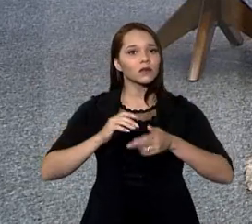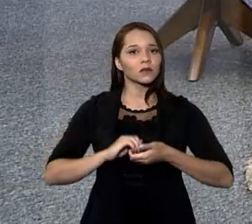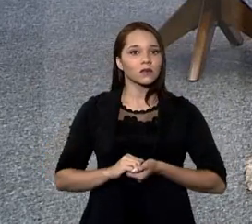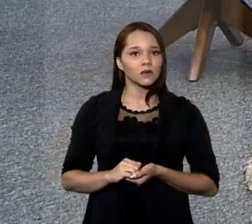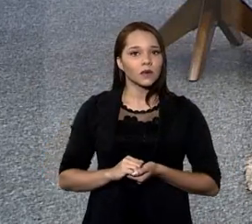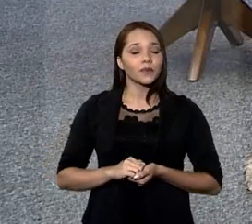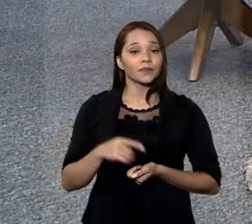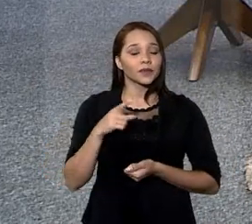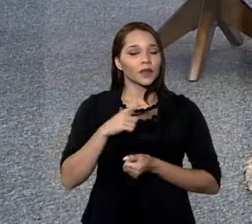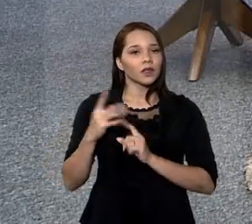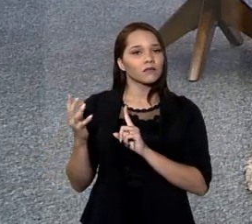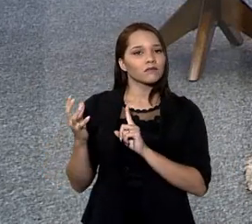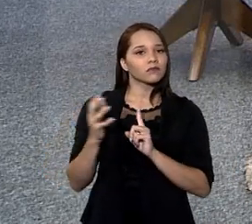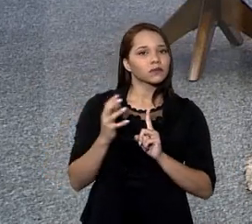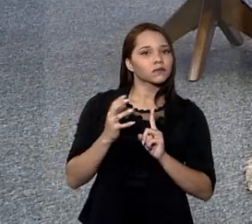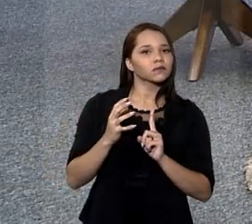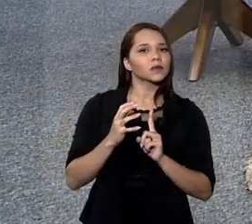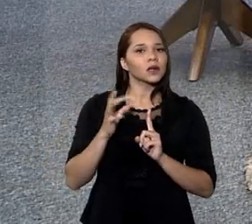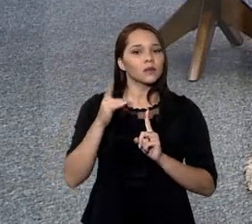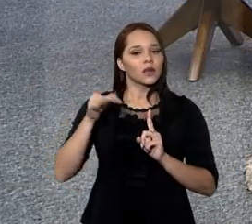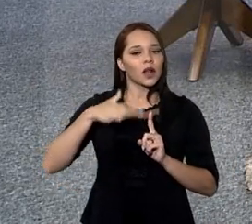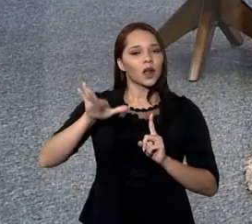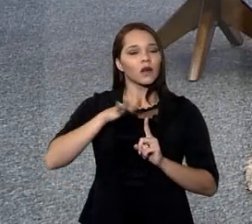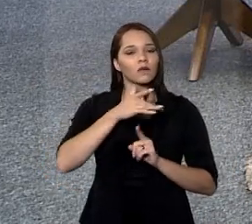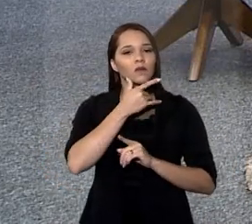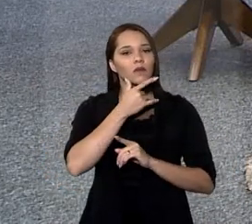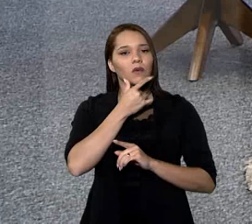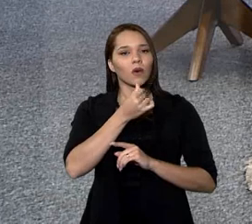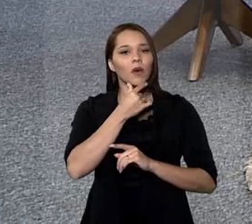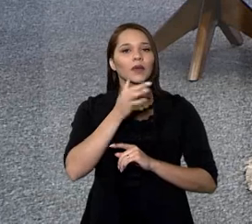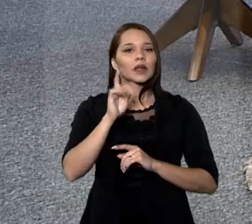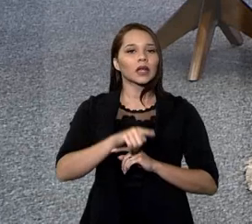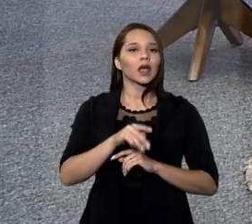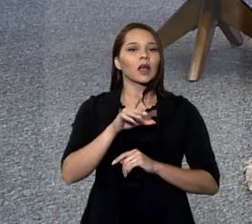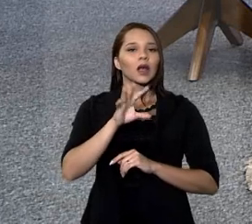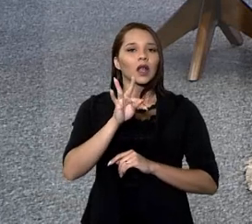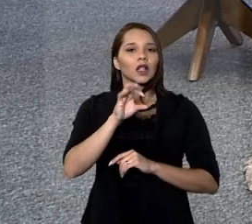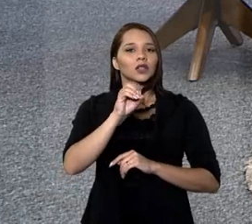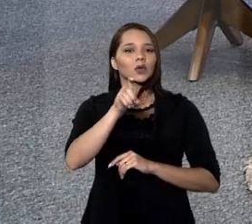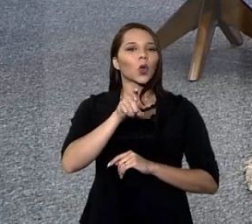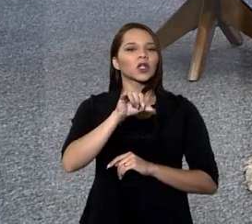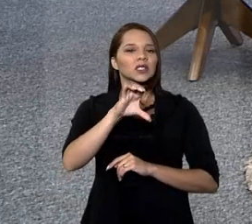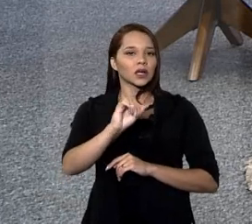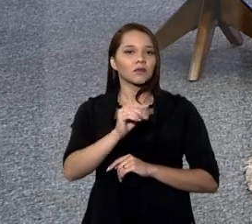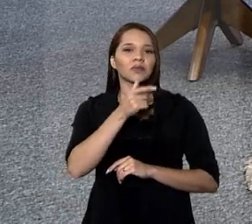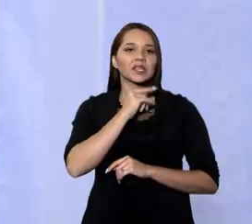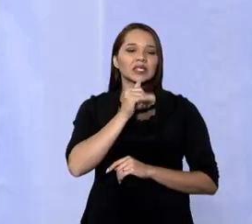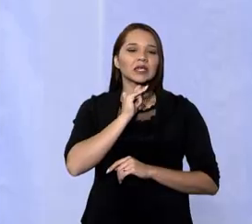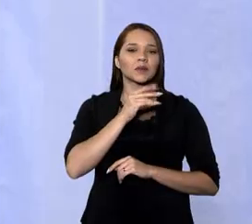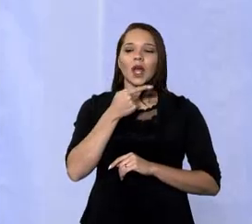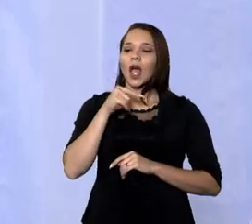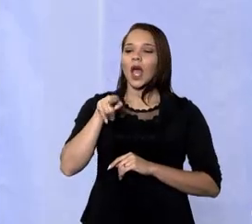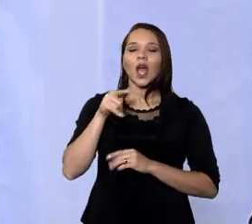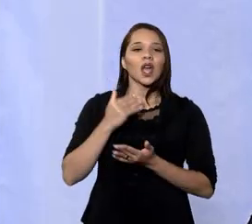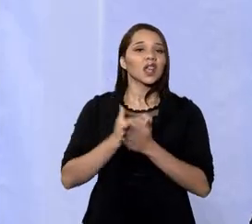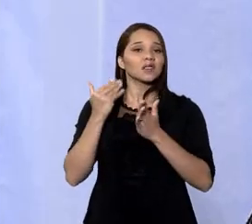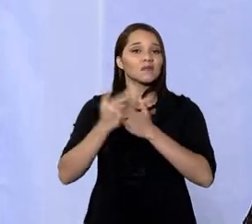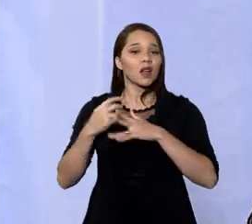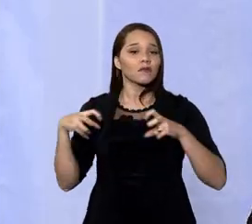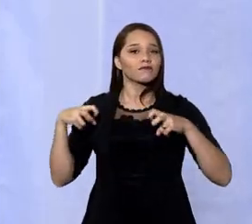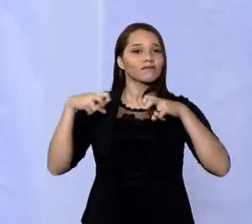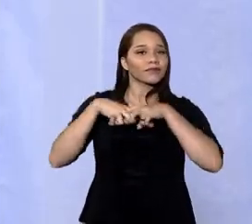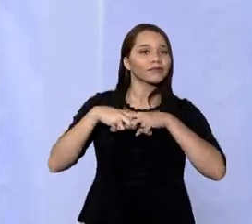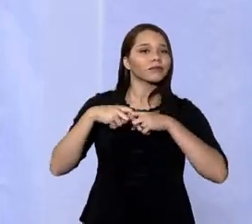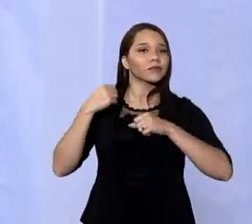né você vai ter impactos é para esta masculinidade que a gente chama masculinidade tóxica com eles estão mais